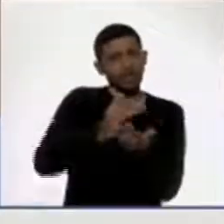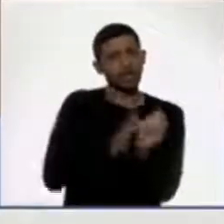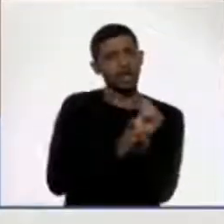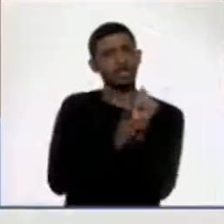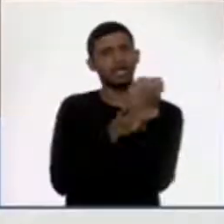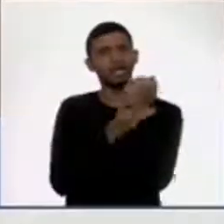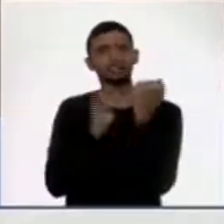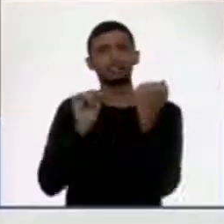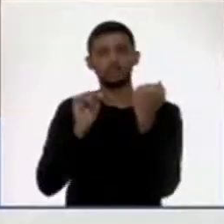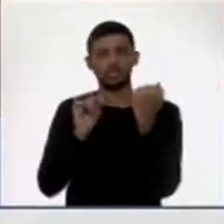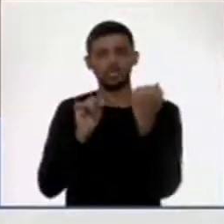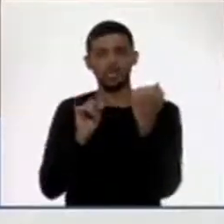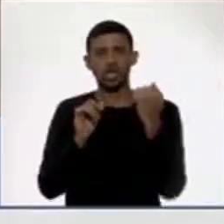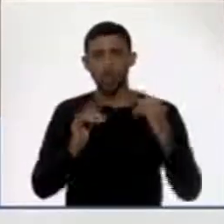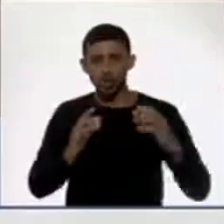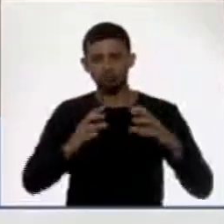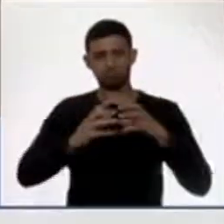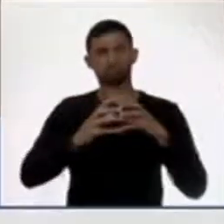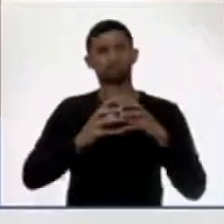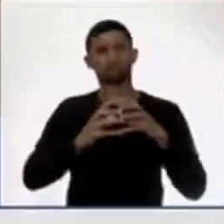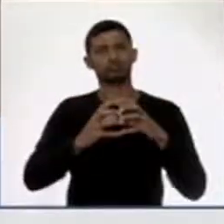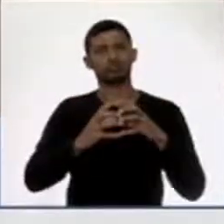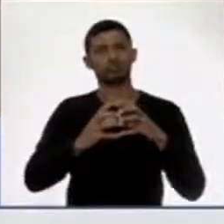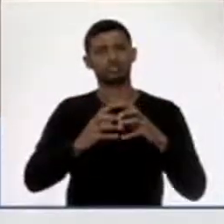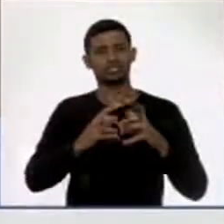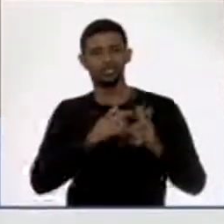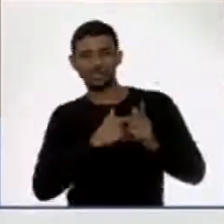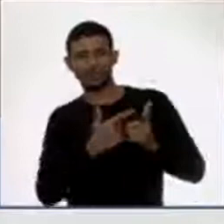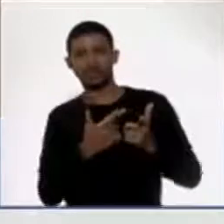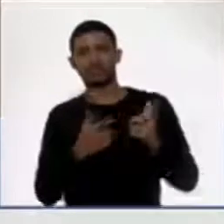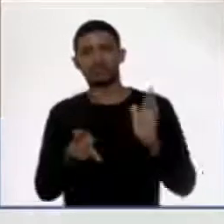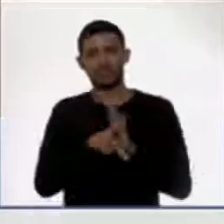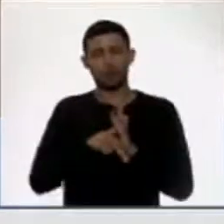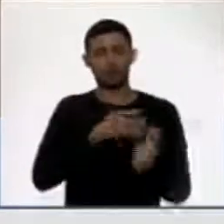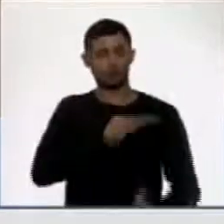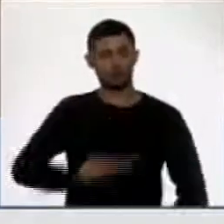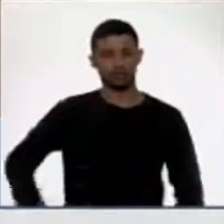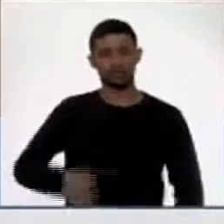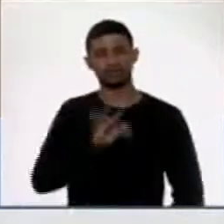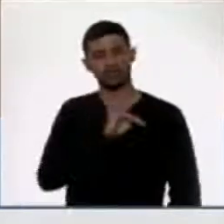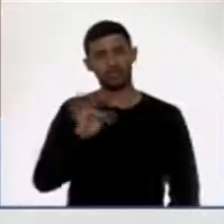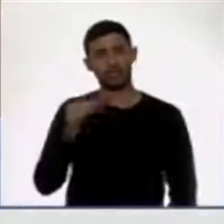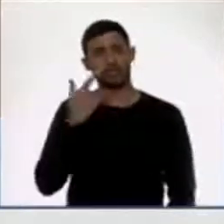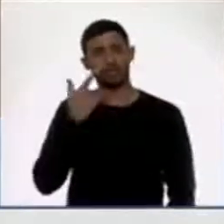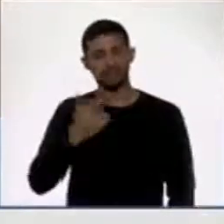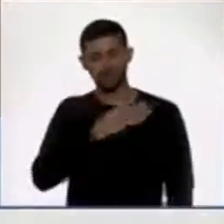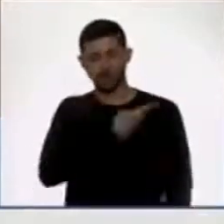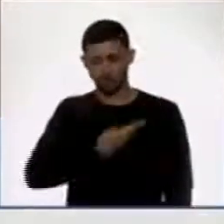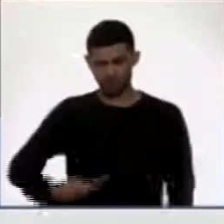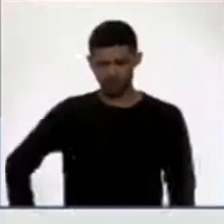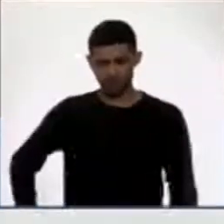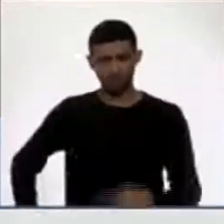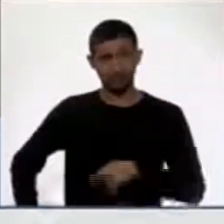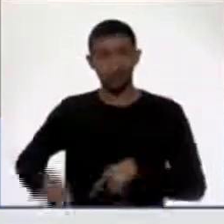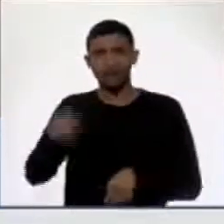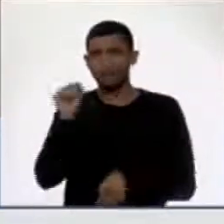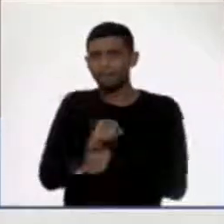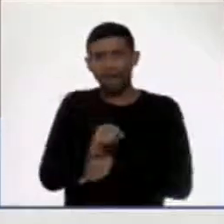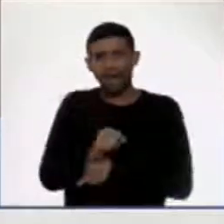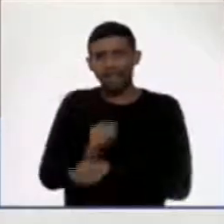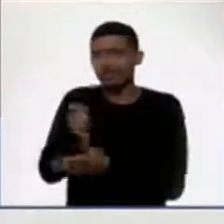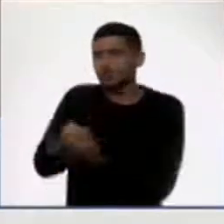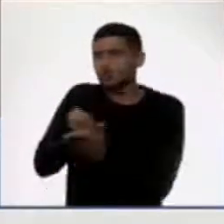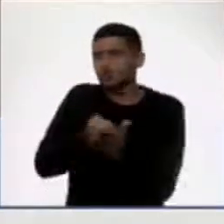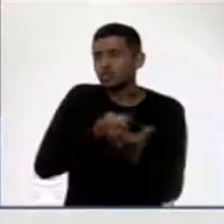o conjunto de despesas do governo federal. O governo deixa de cobrar,